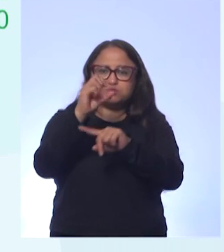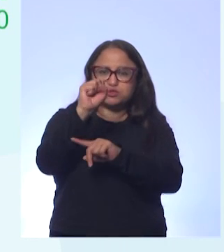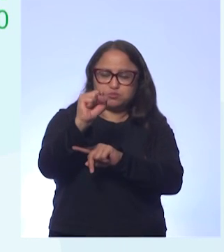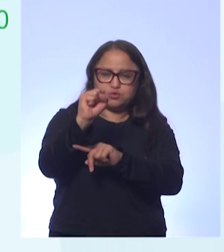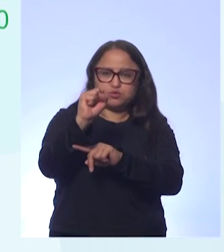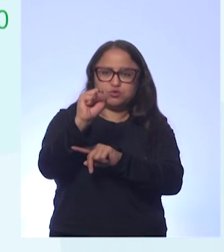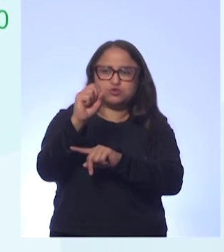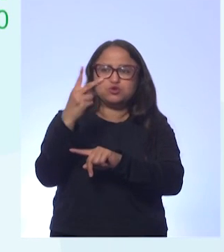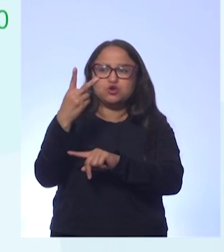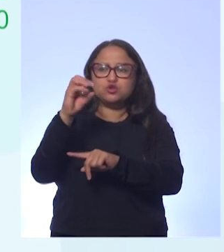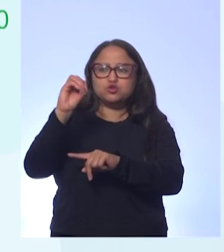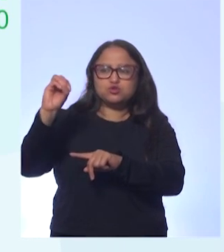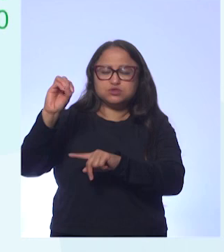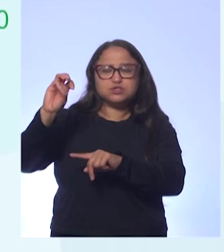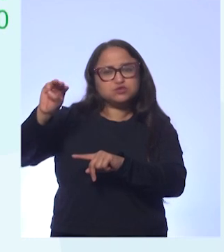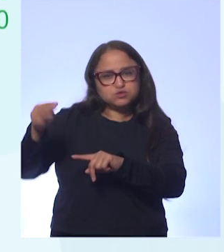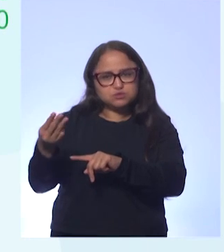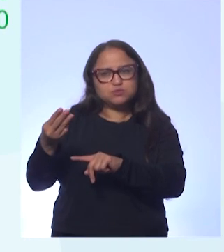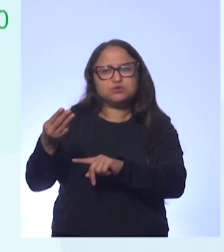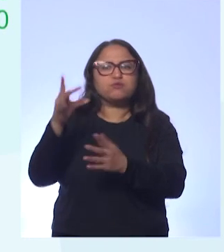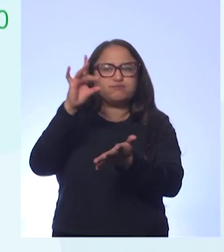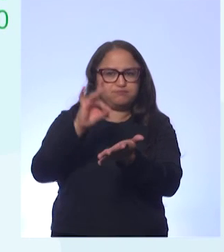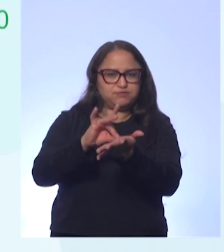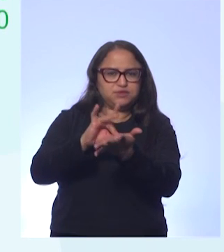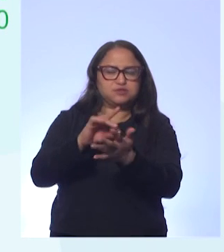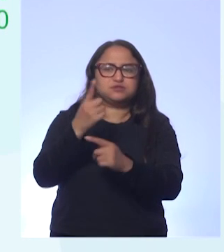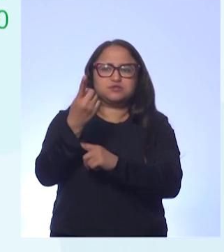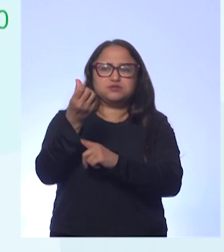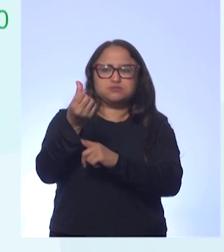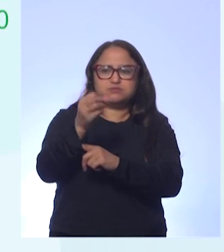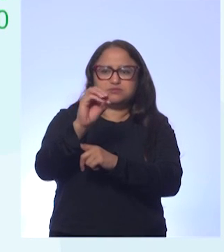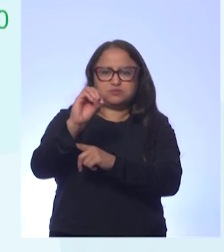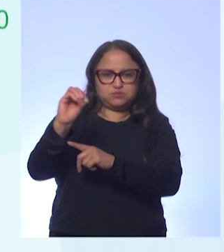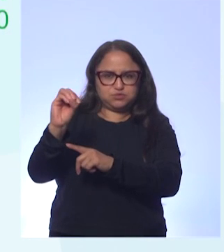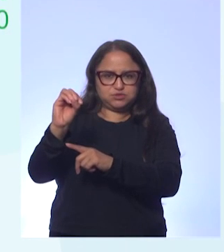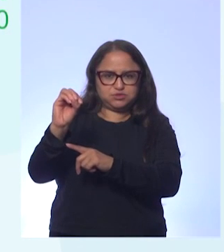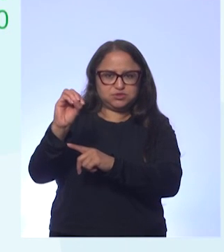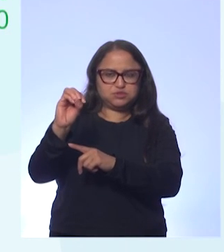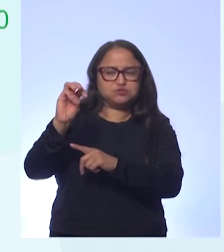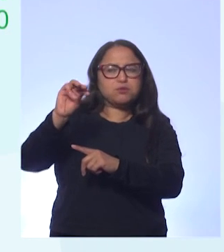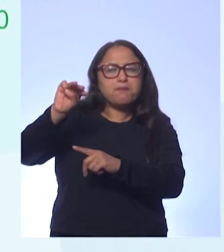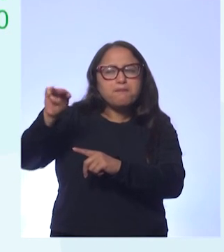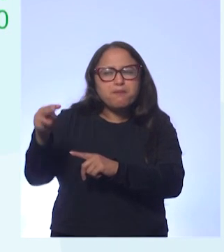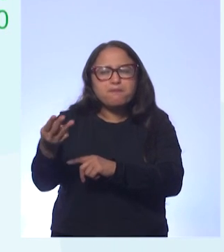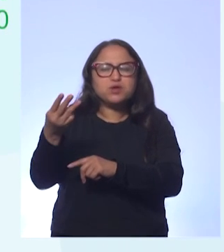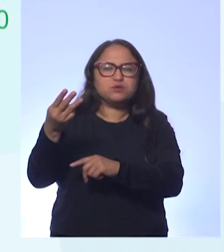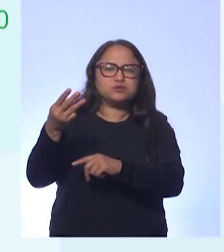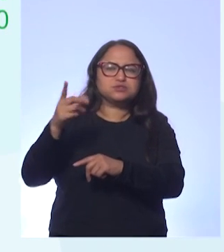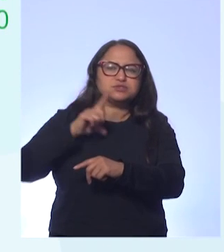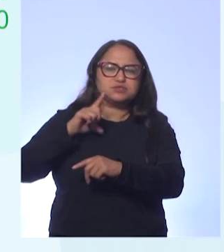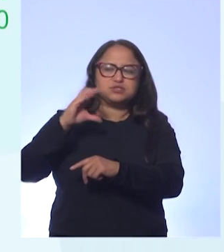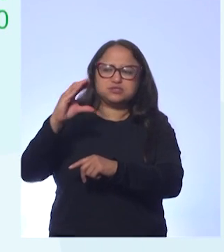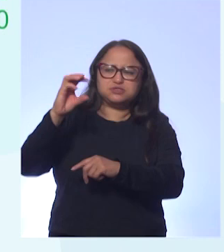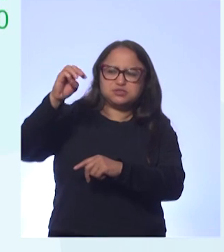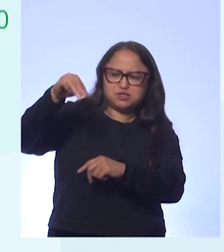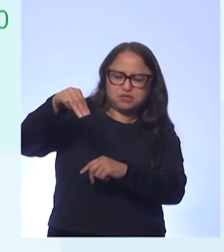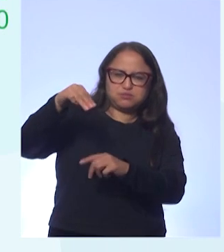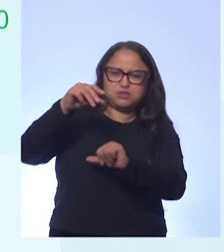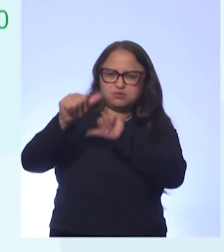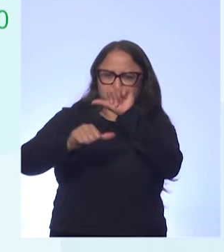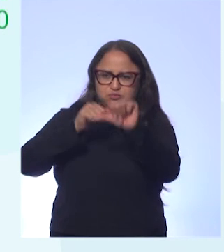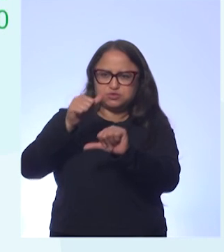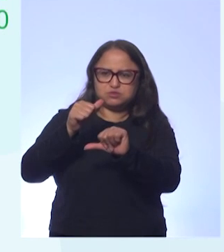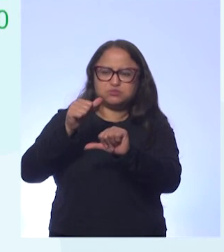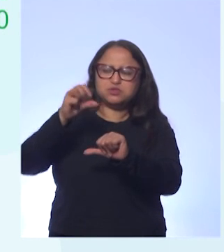200.000 no real também. E aí a gente chegou a 1.600 milhões de centímetros, transformamos centímetros